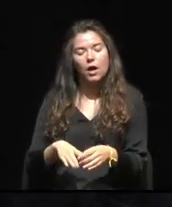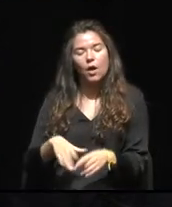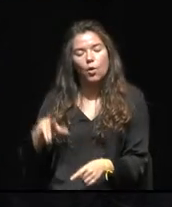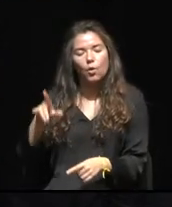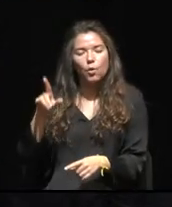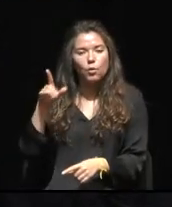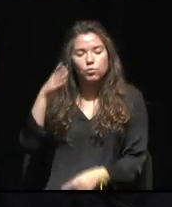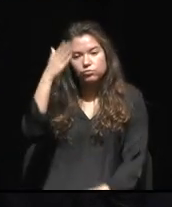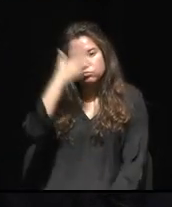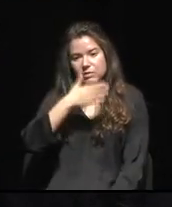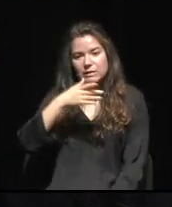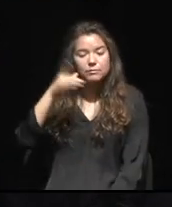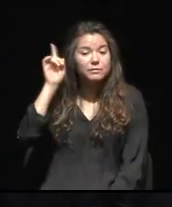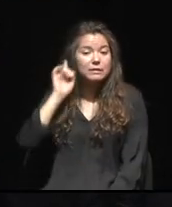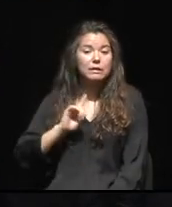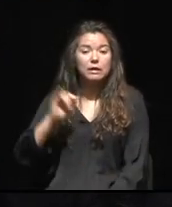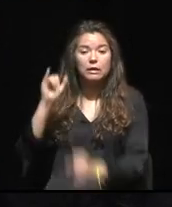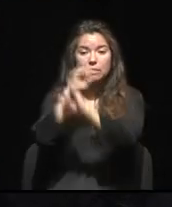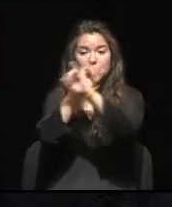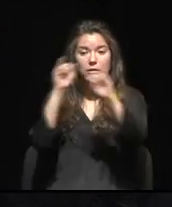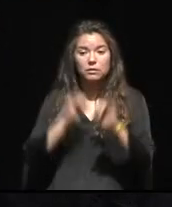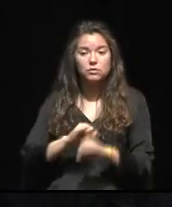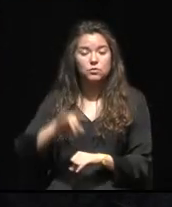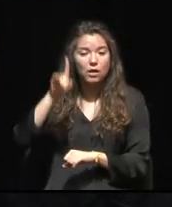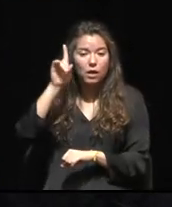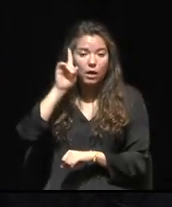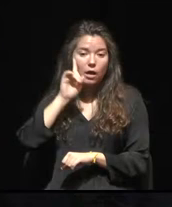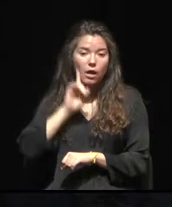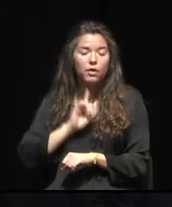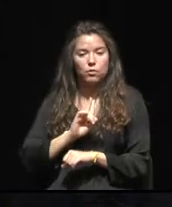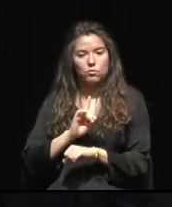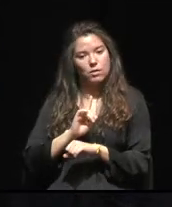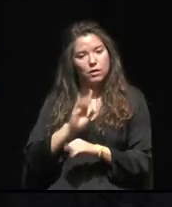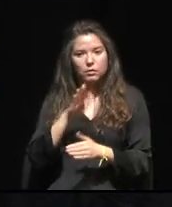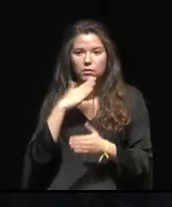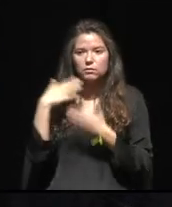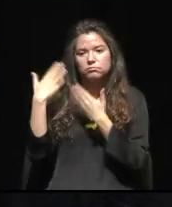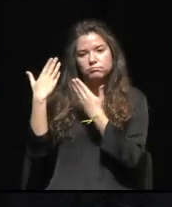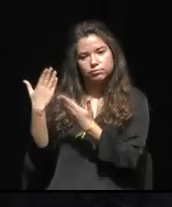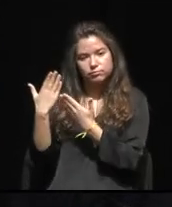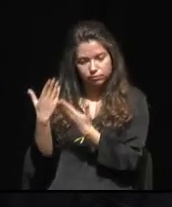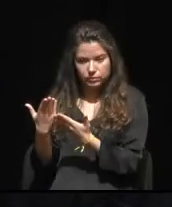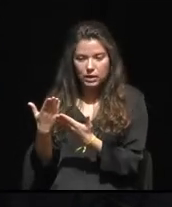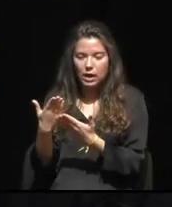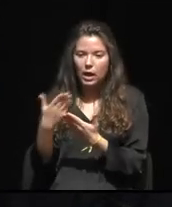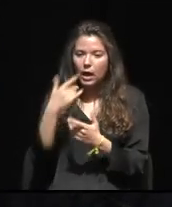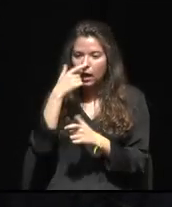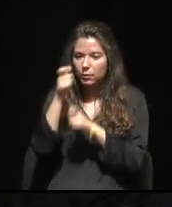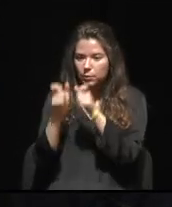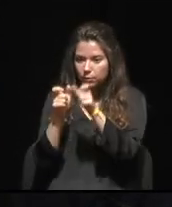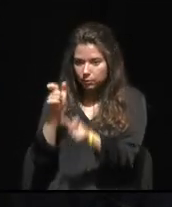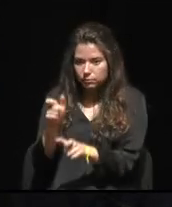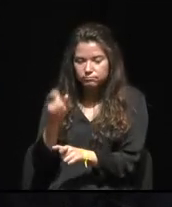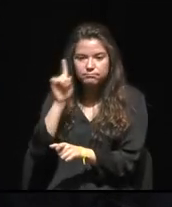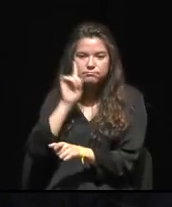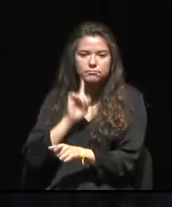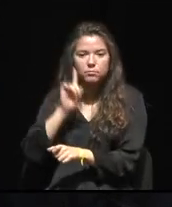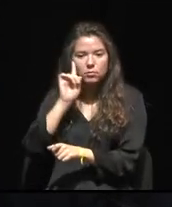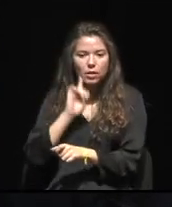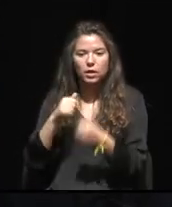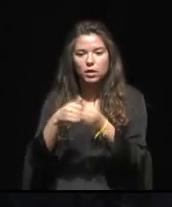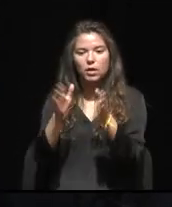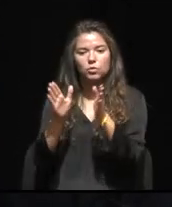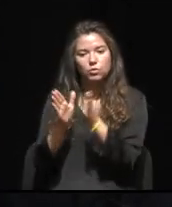Internacional da Mulher dedicando uma sentida e particular saudação a todas as mulheres sendo esta extensível às